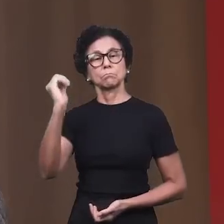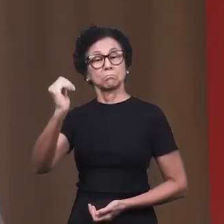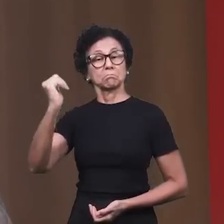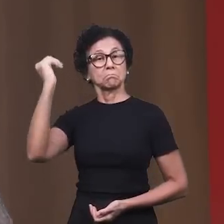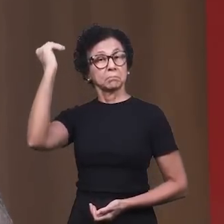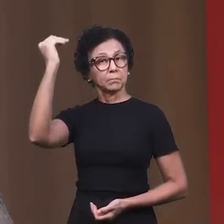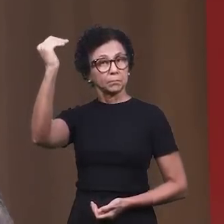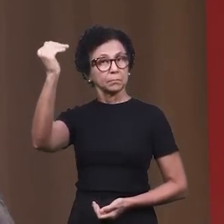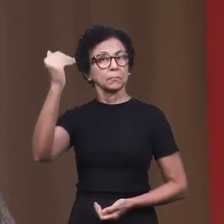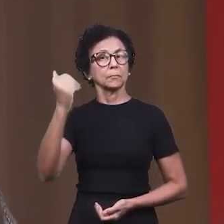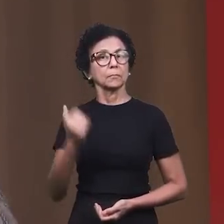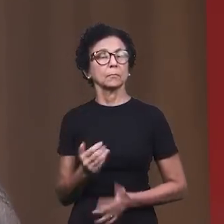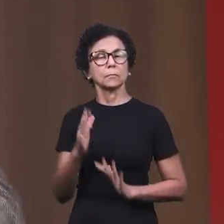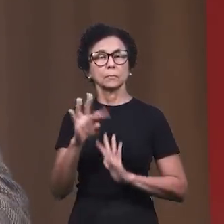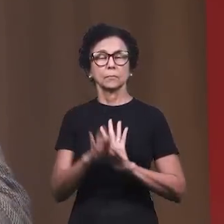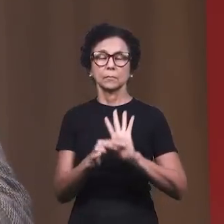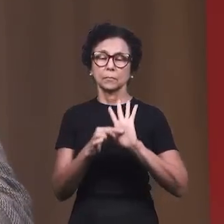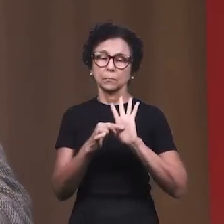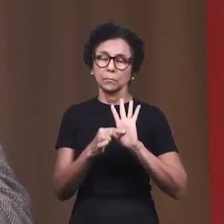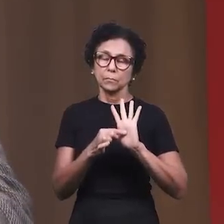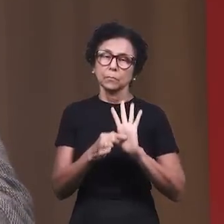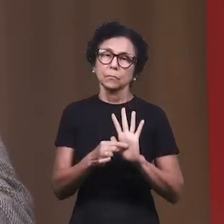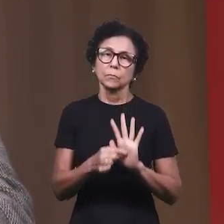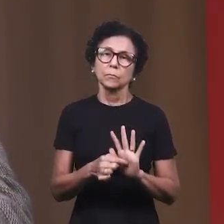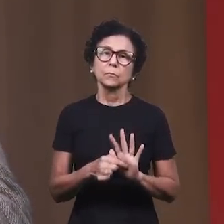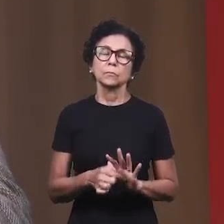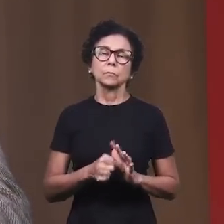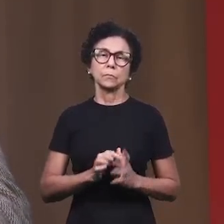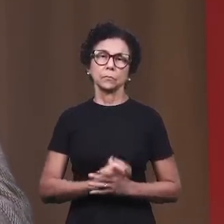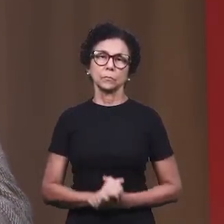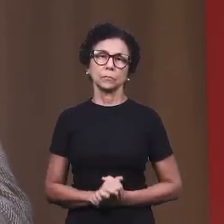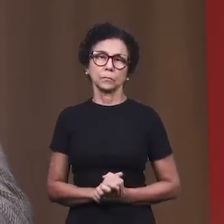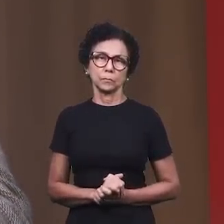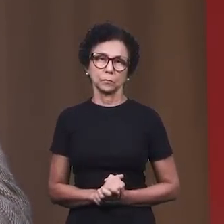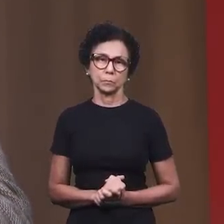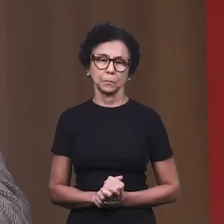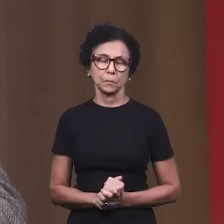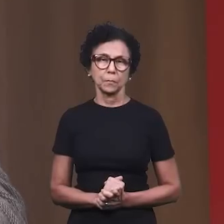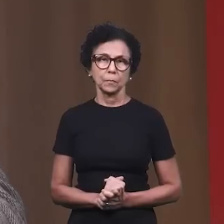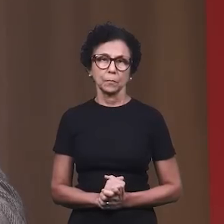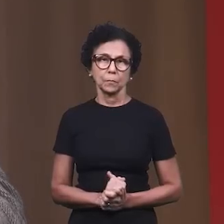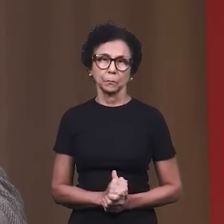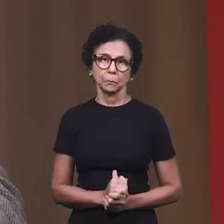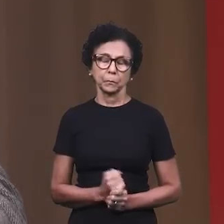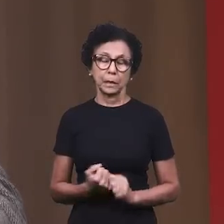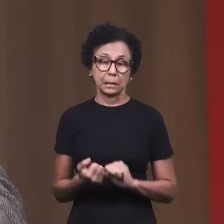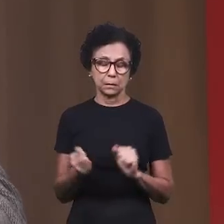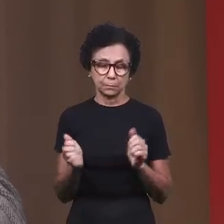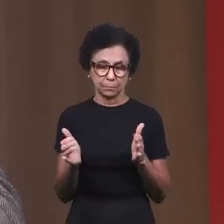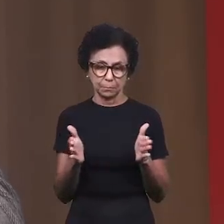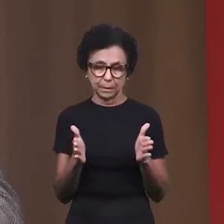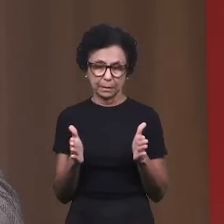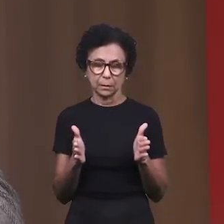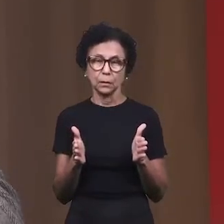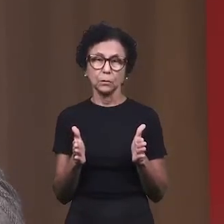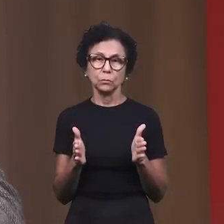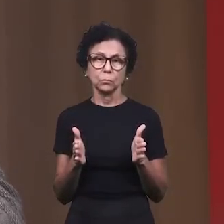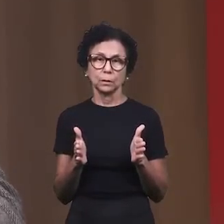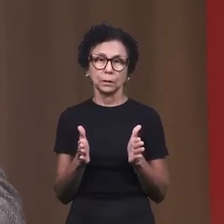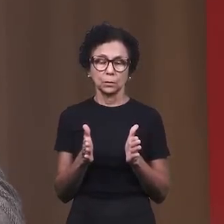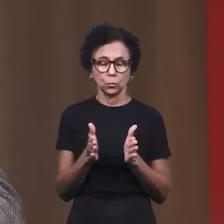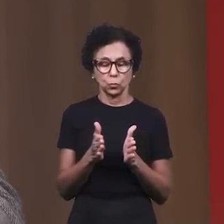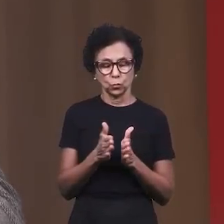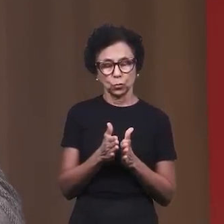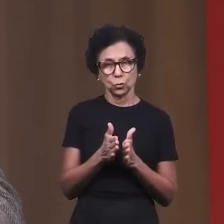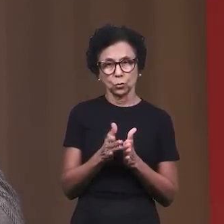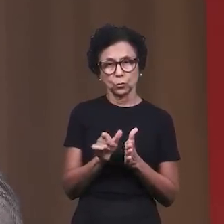Então o texto ele nos mostra isso. Ele nos mostra que esse espaço que havia, ele foi totalmente encurtado